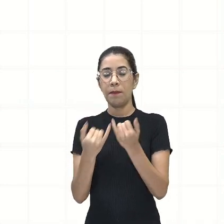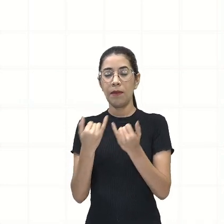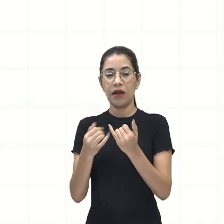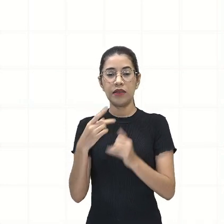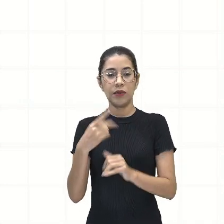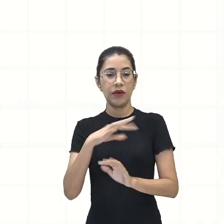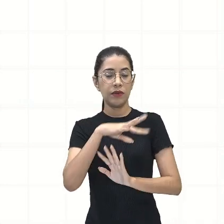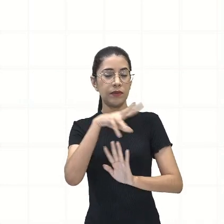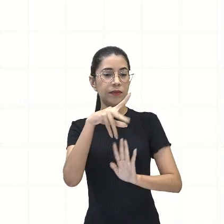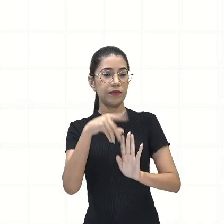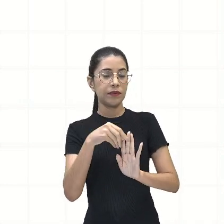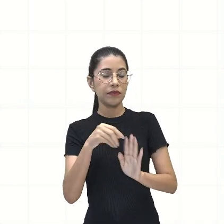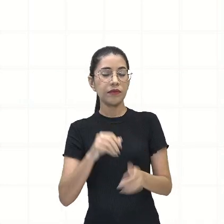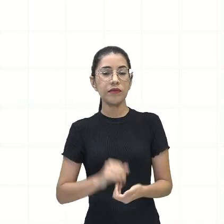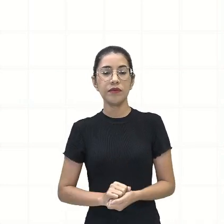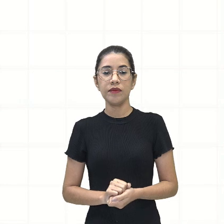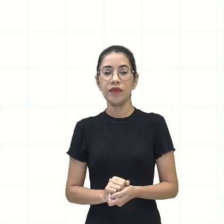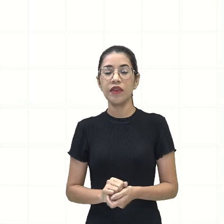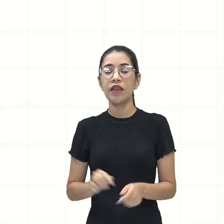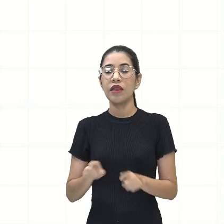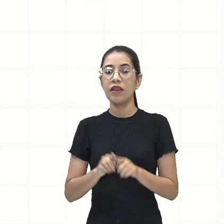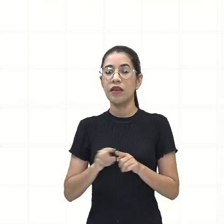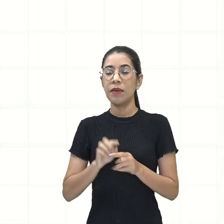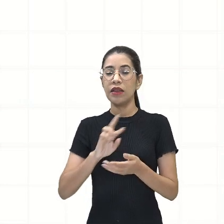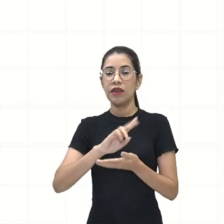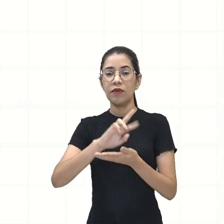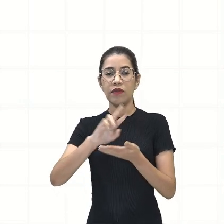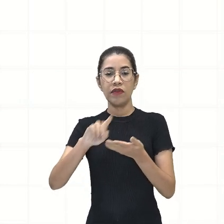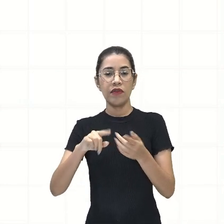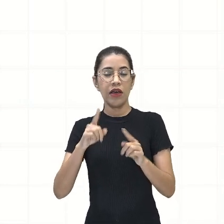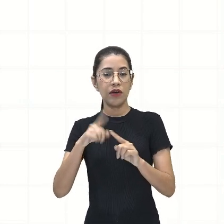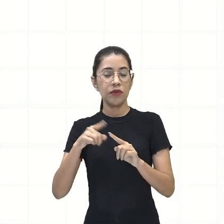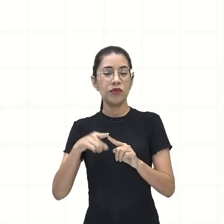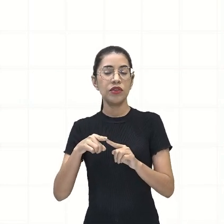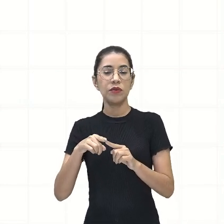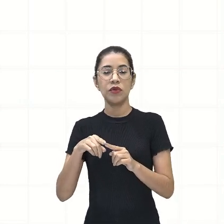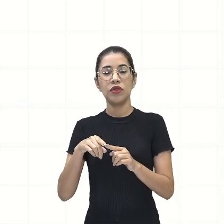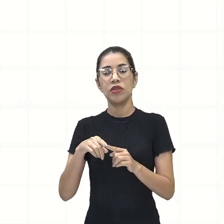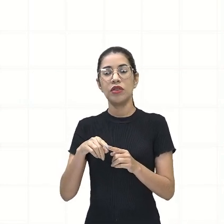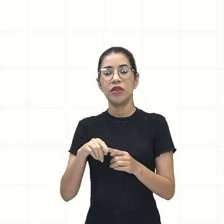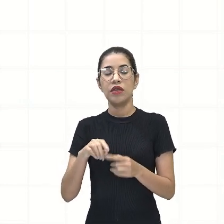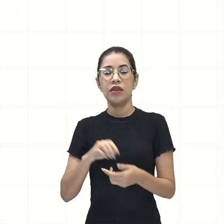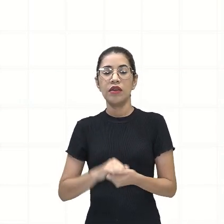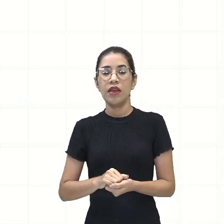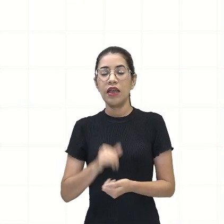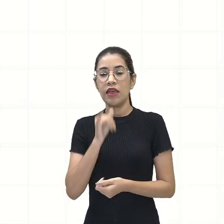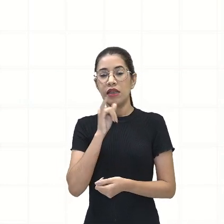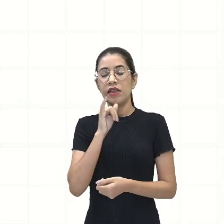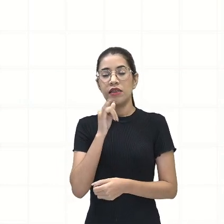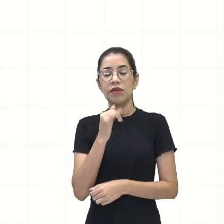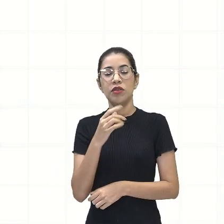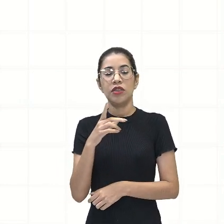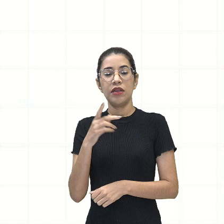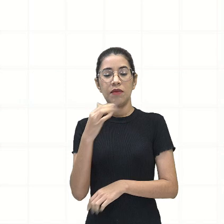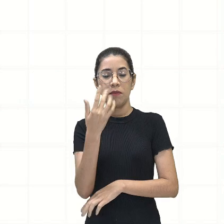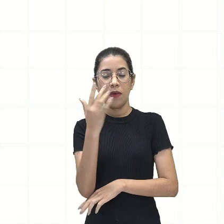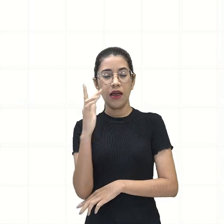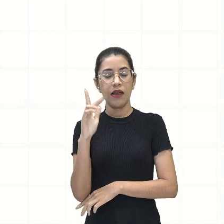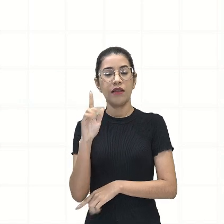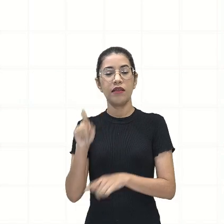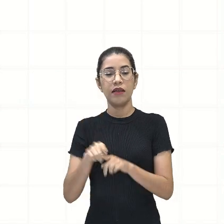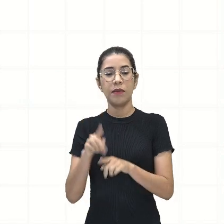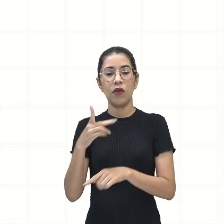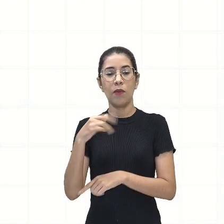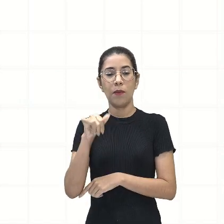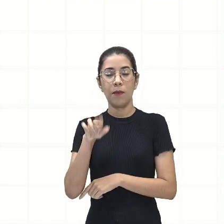né, similar, e com grande diversidade de espécies endêmicas, como, por exemplo, o pau-brasil, que é